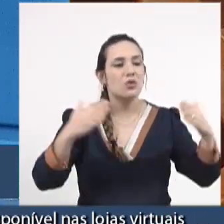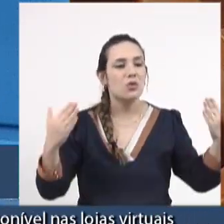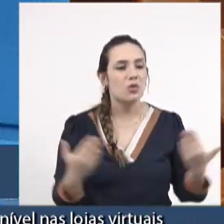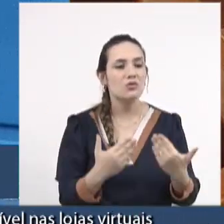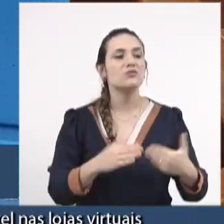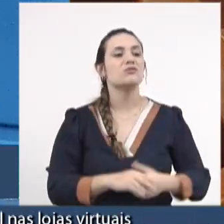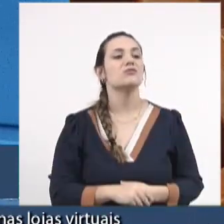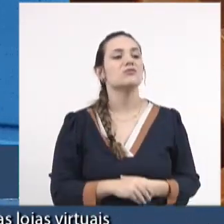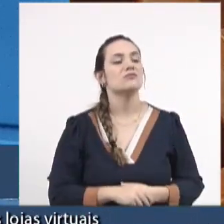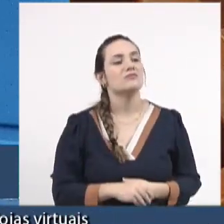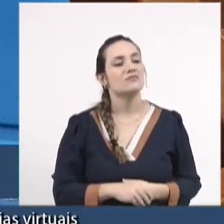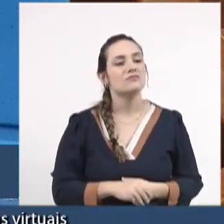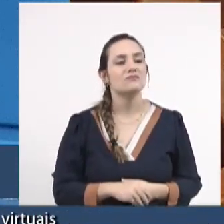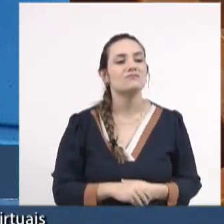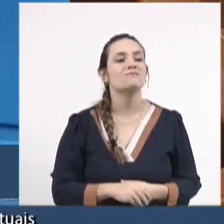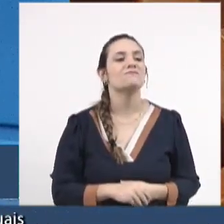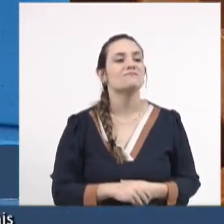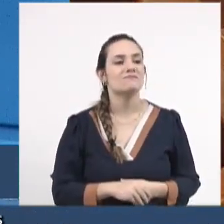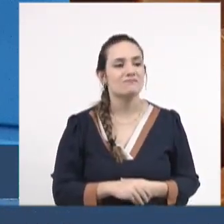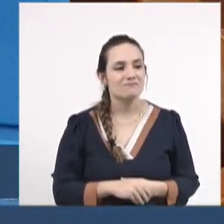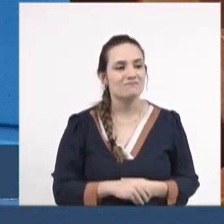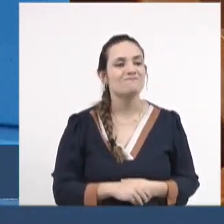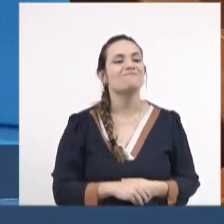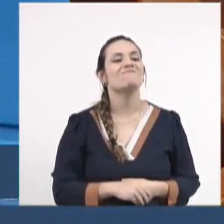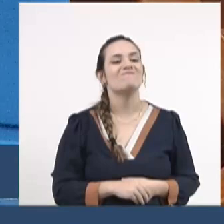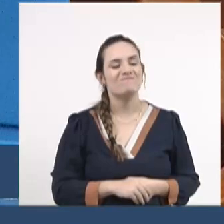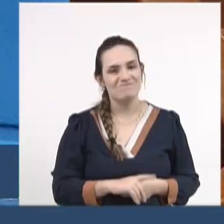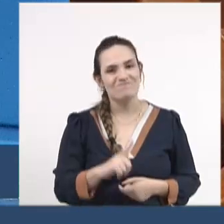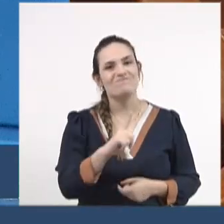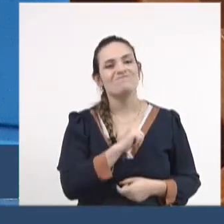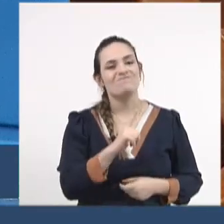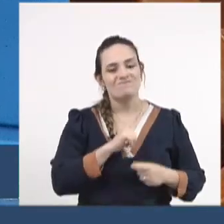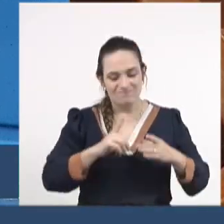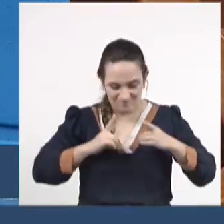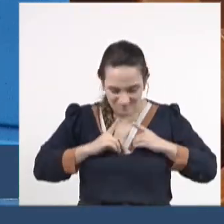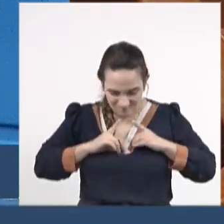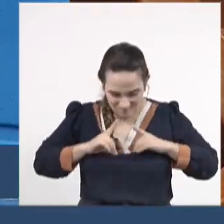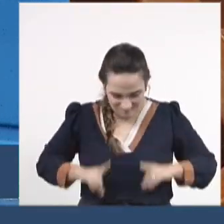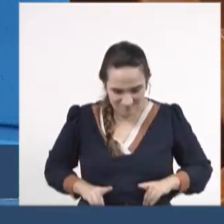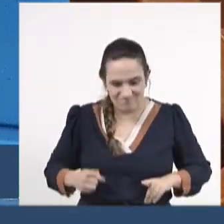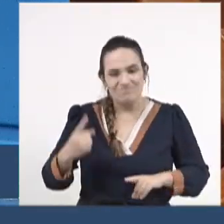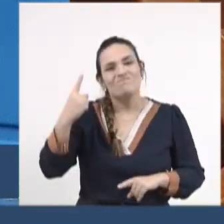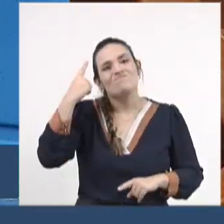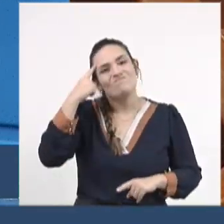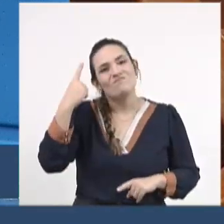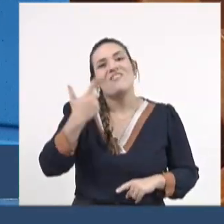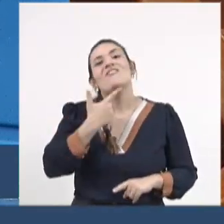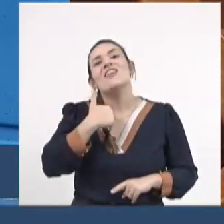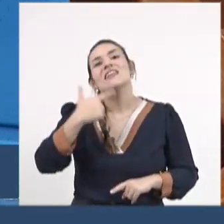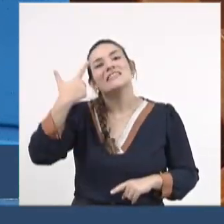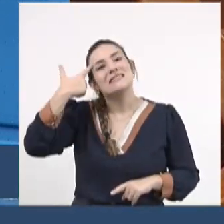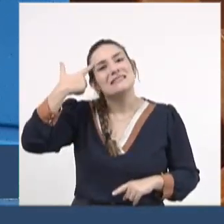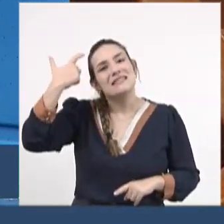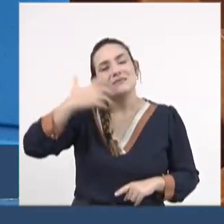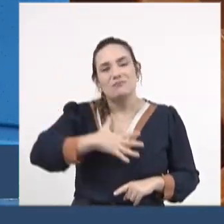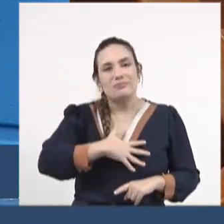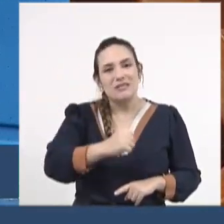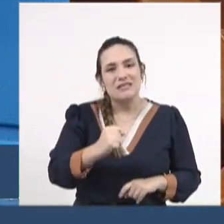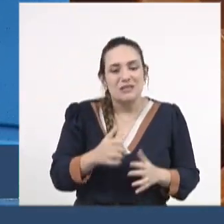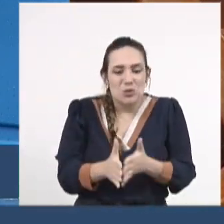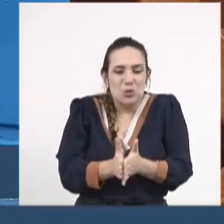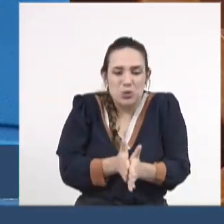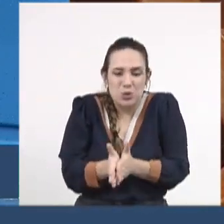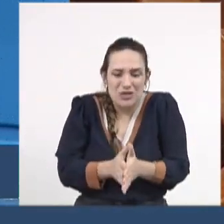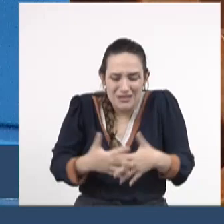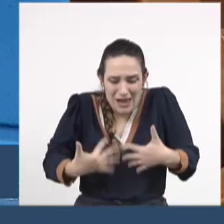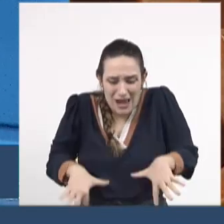dia está aumentando muito o índice de depressão, ideação suicida, ansiedade, síndrome do